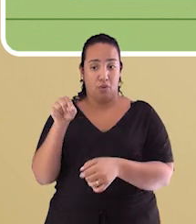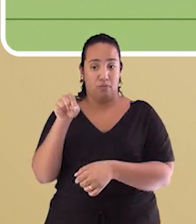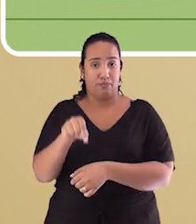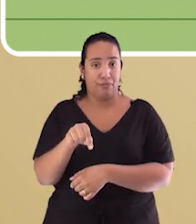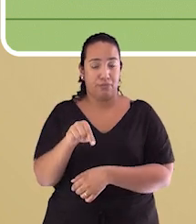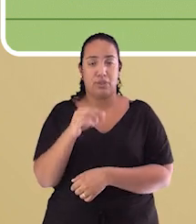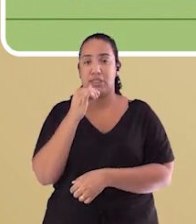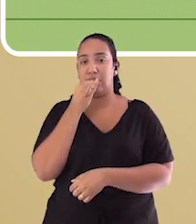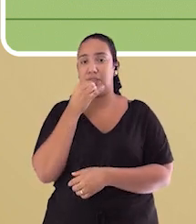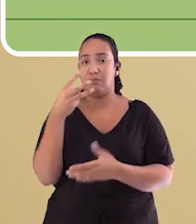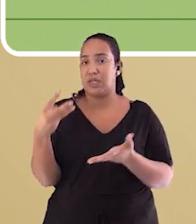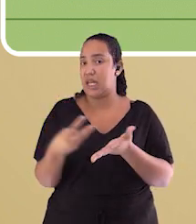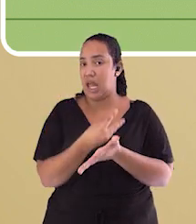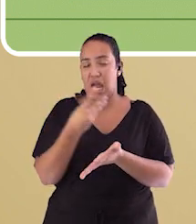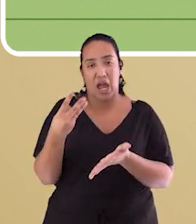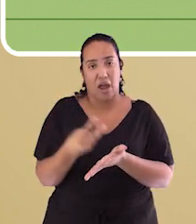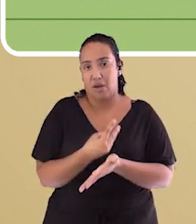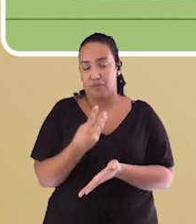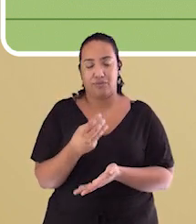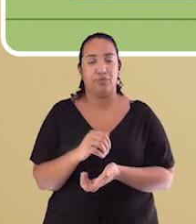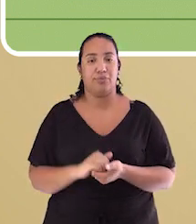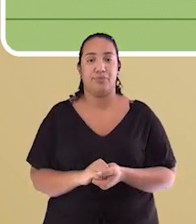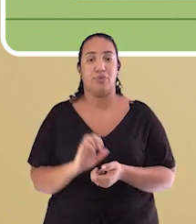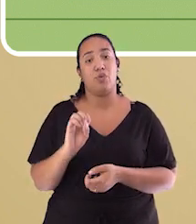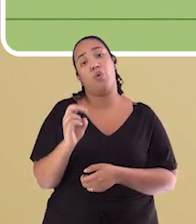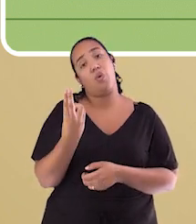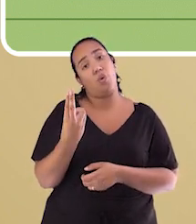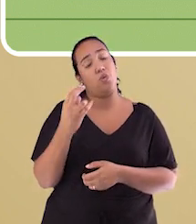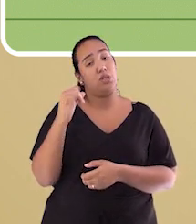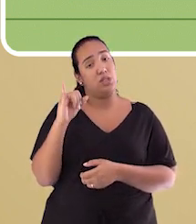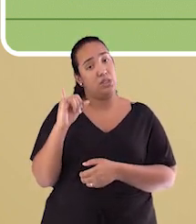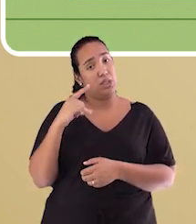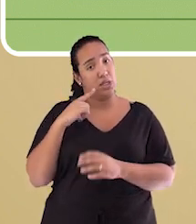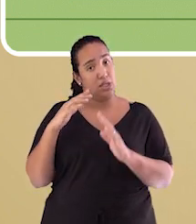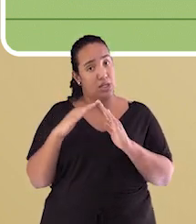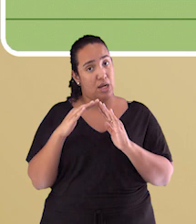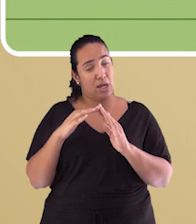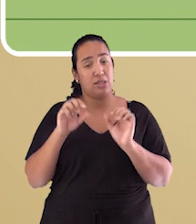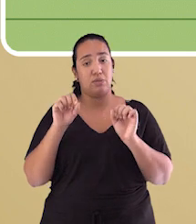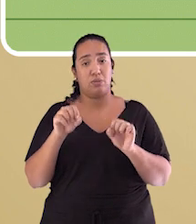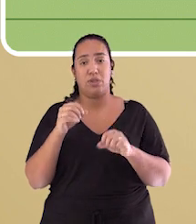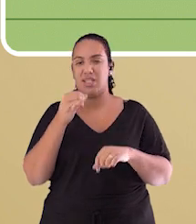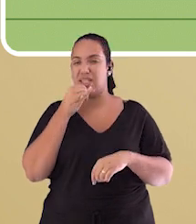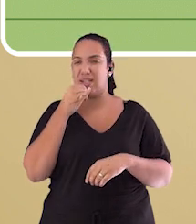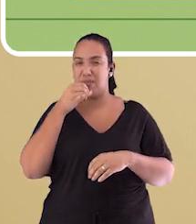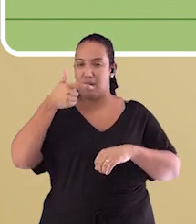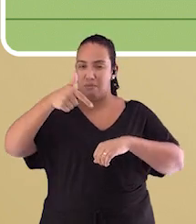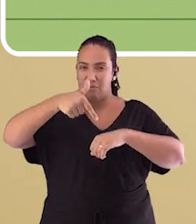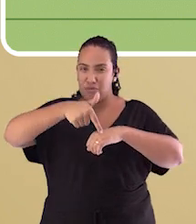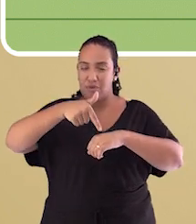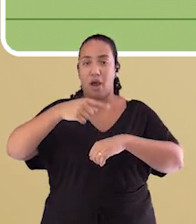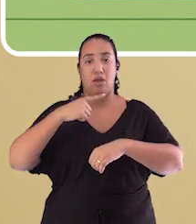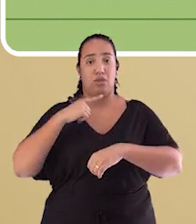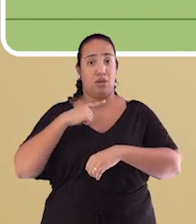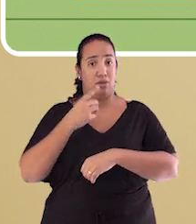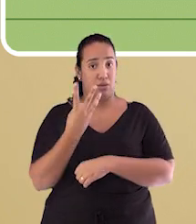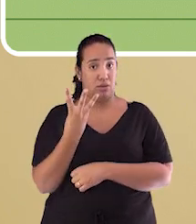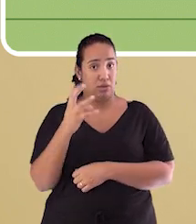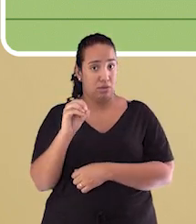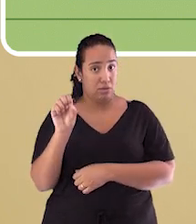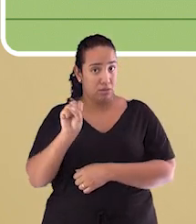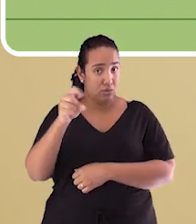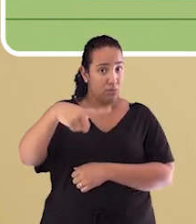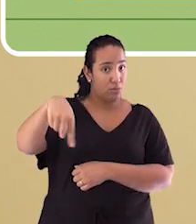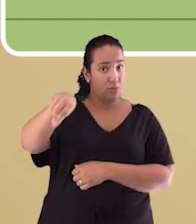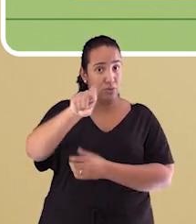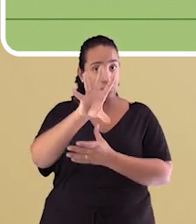fogo, como um garfo, um prego ou, se você tiver na sua casa, uma broca de furadeira pequena. Vou dar 30 segundos para